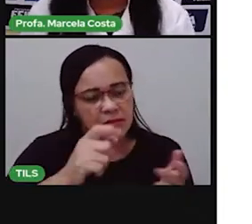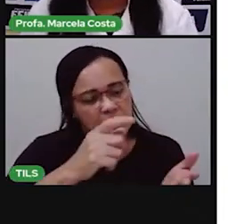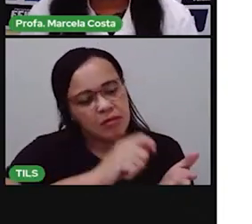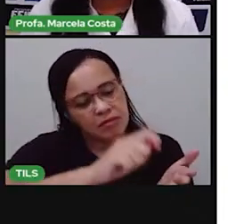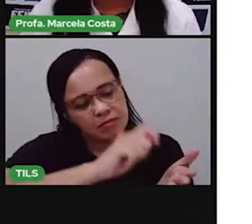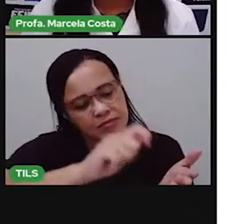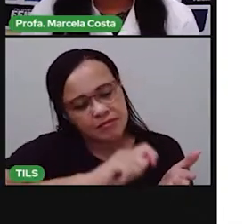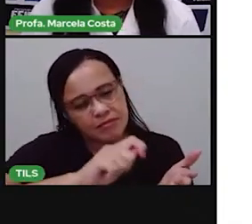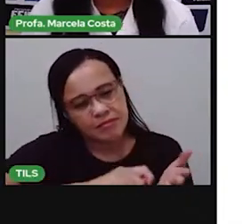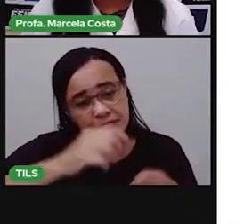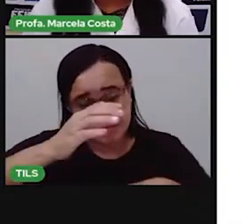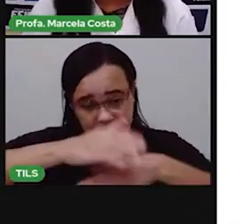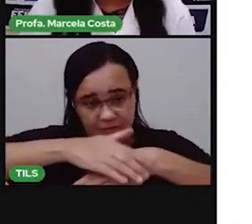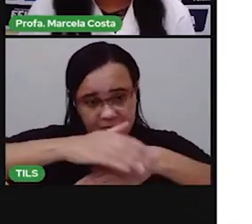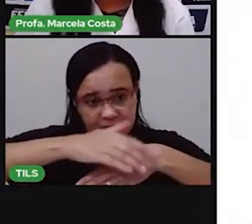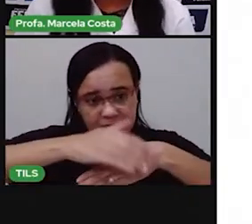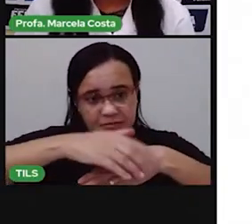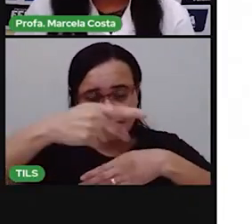Vou dar um tempo.